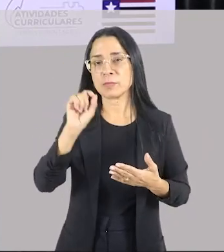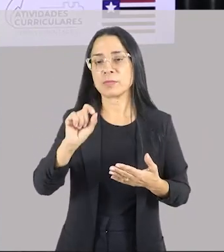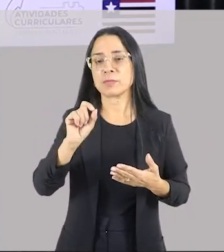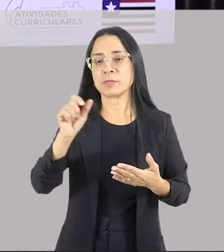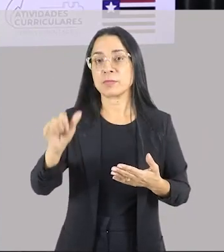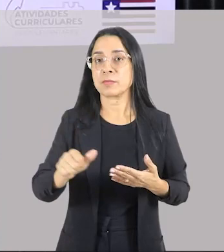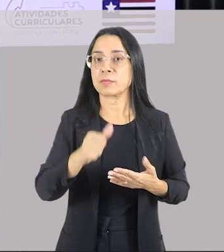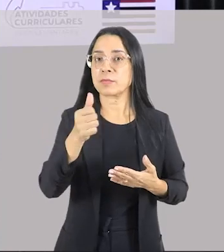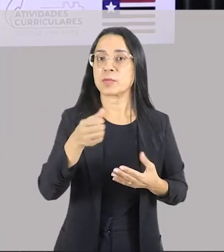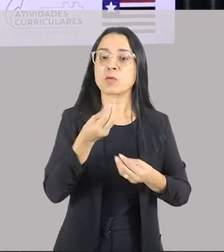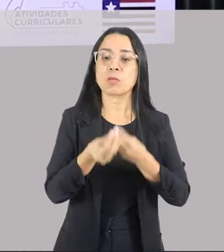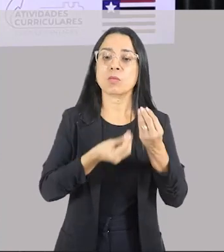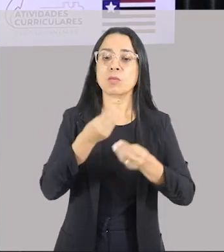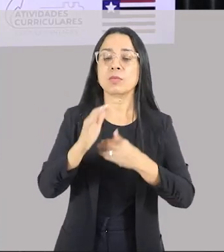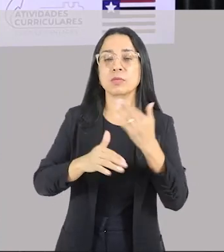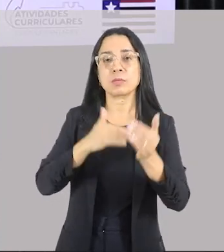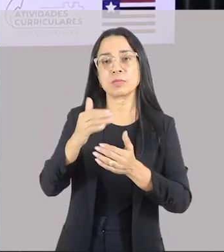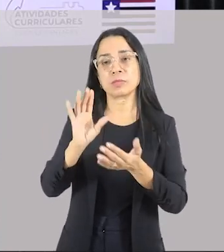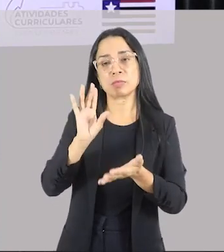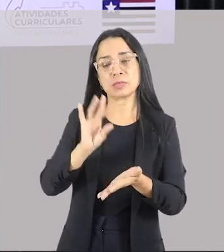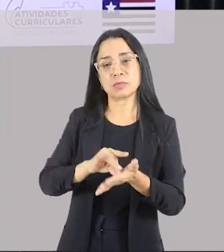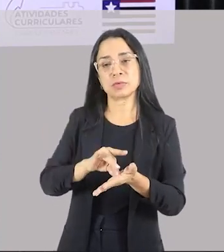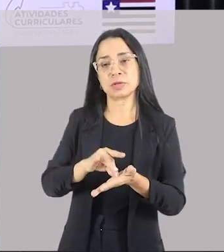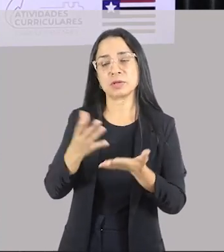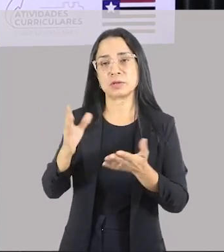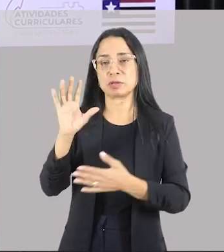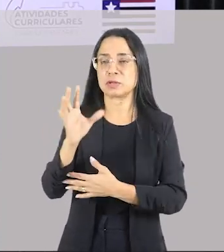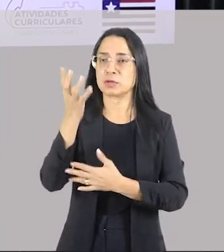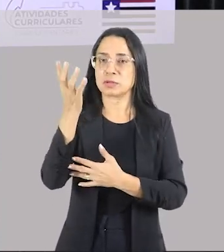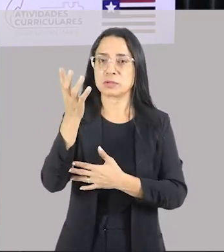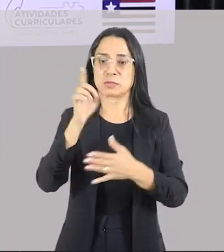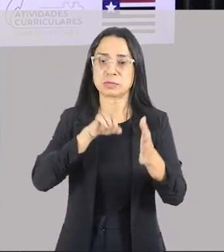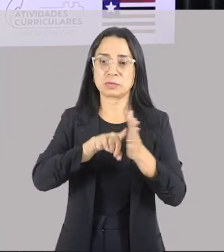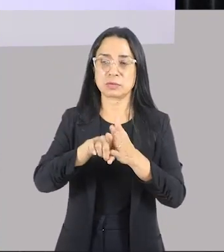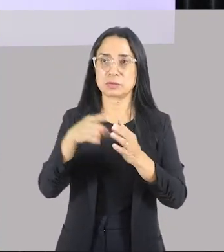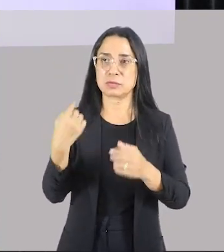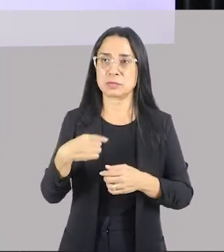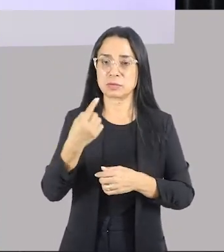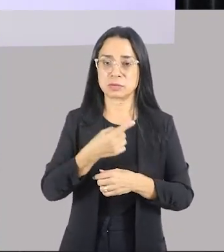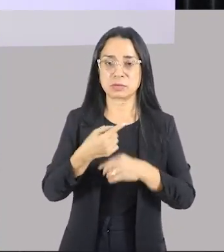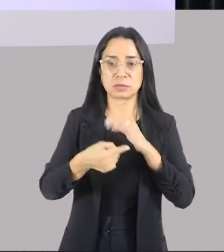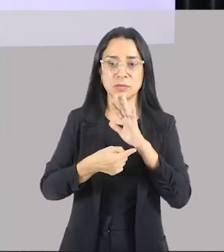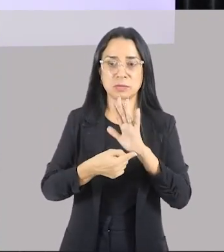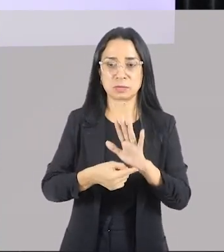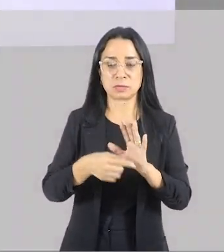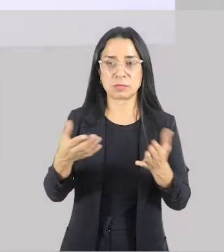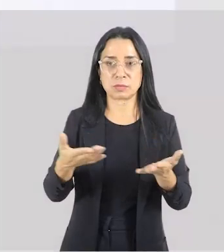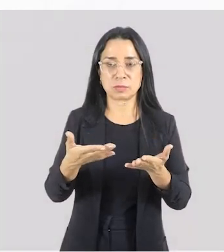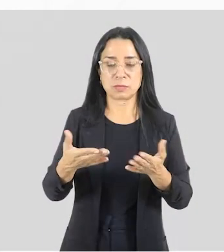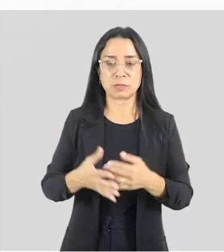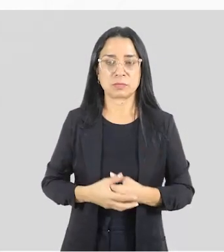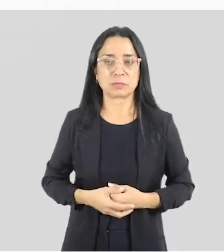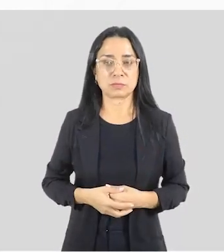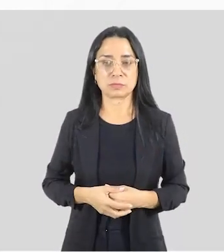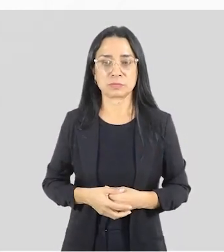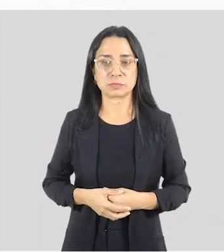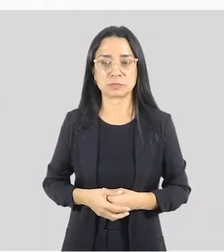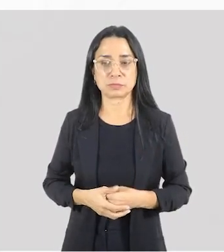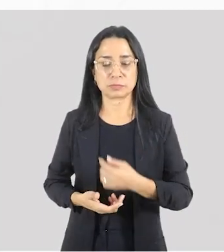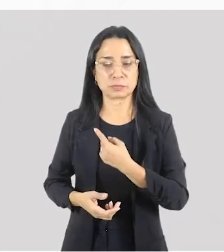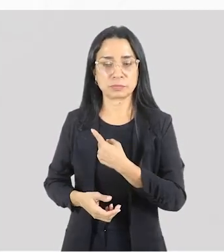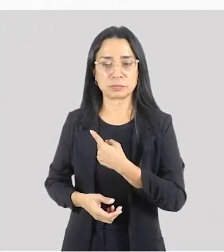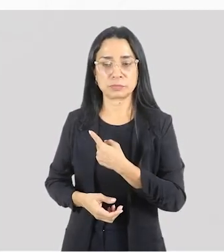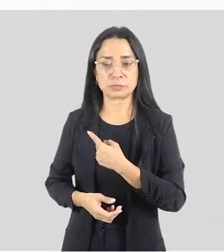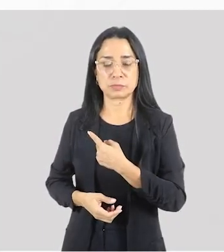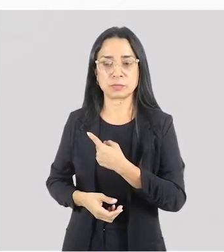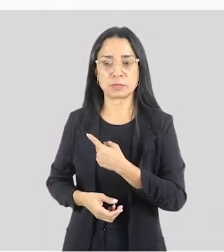melhor como é que esse processo, de fato, ele se deu, com a questão que nós trouxemos aqui. Bom, Juiz de Fora, 2010,